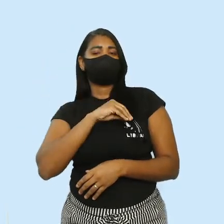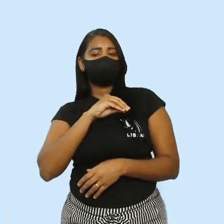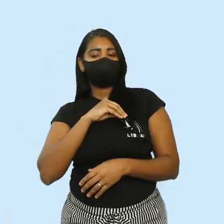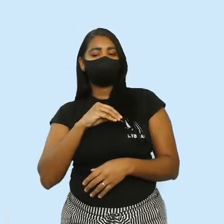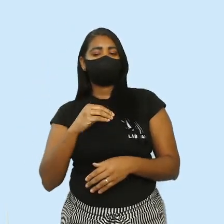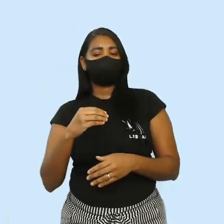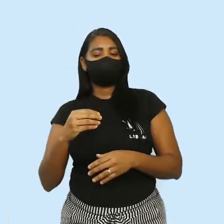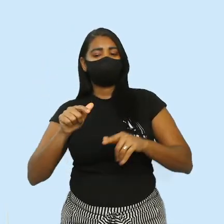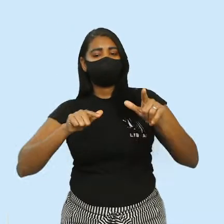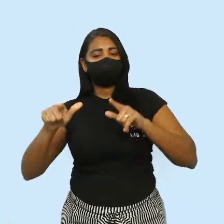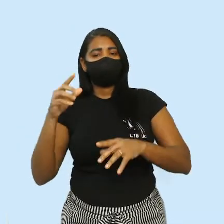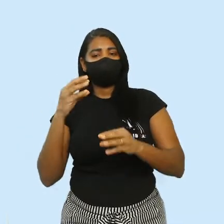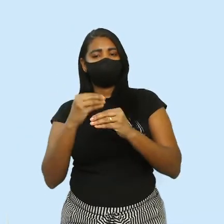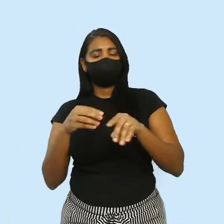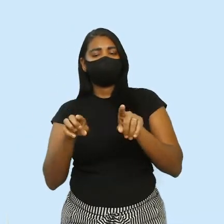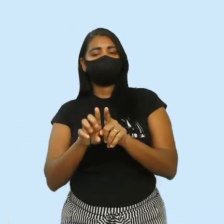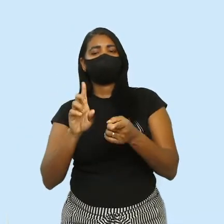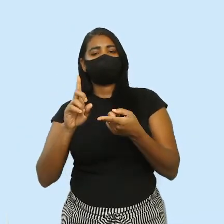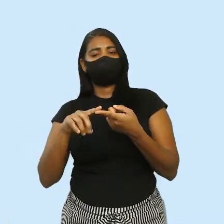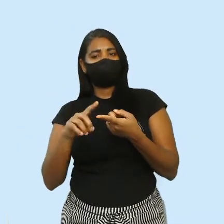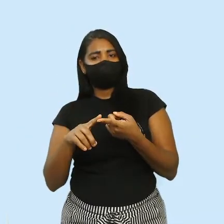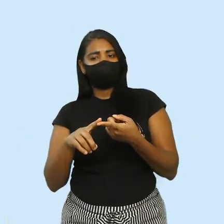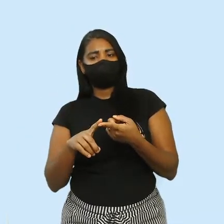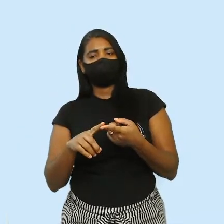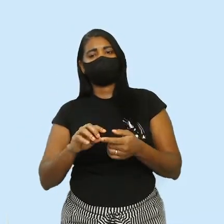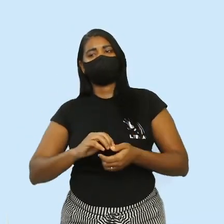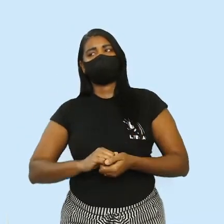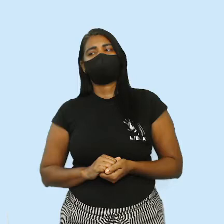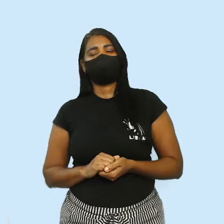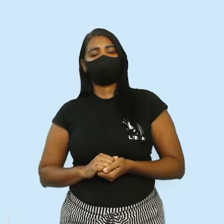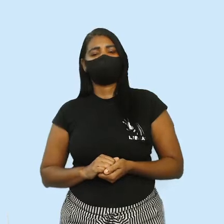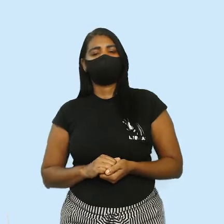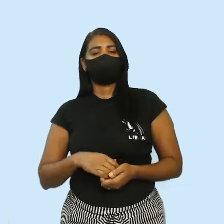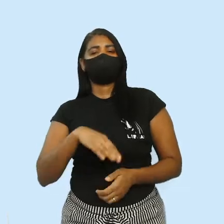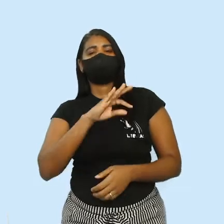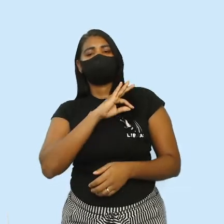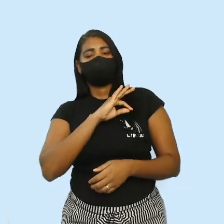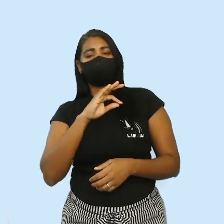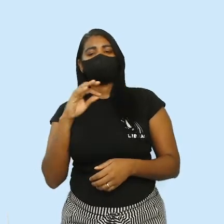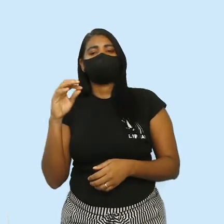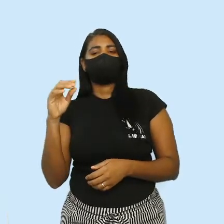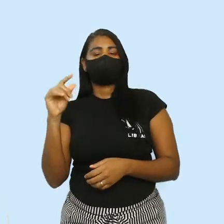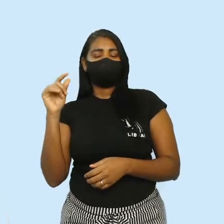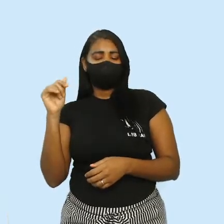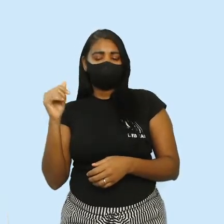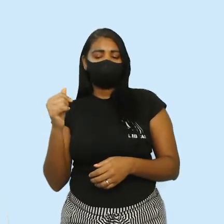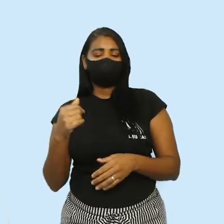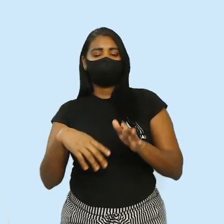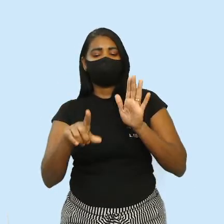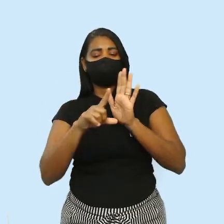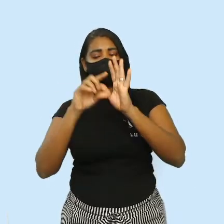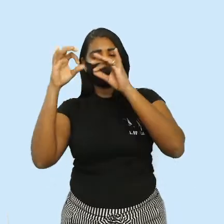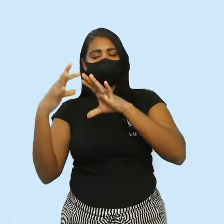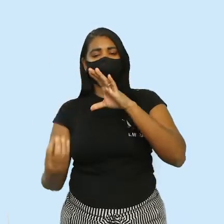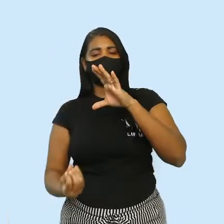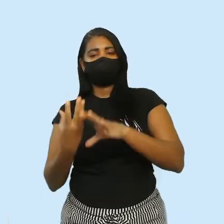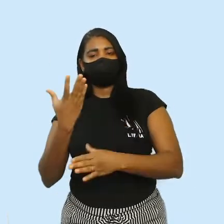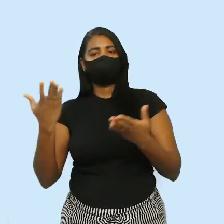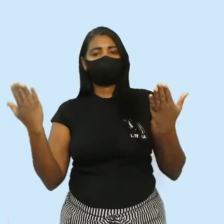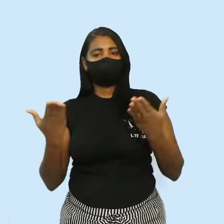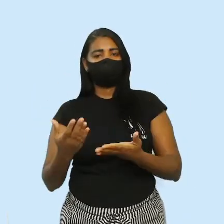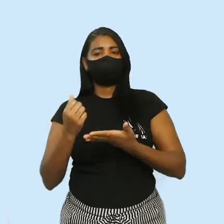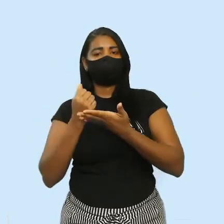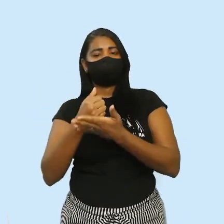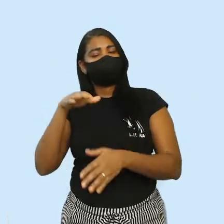esses trabalhadores do setor e dos editais públicos. Então, é uma lei que surge nesse momento, é uma lei fundamental. Se você